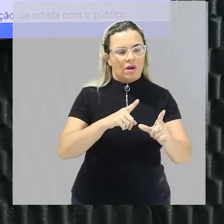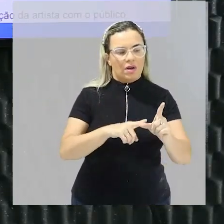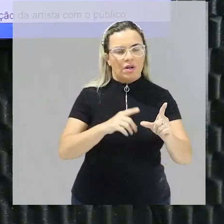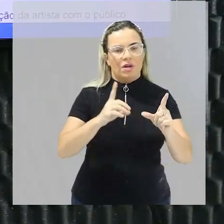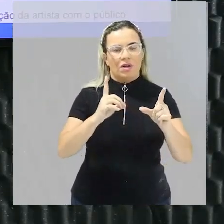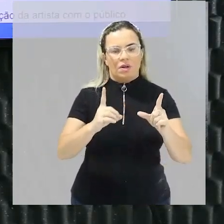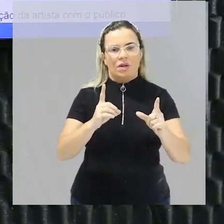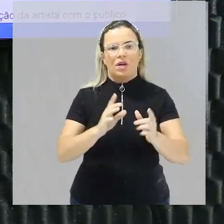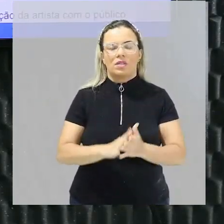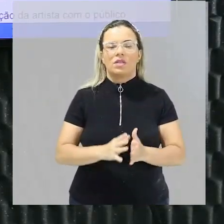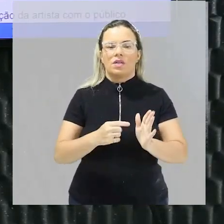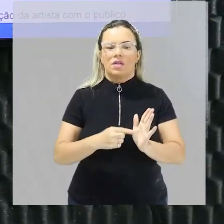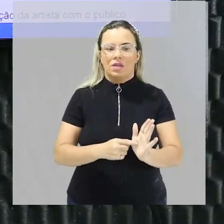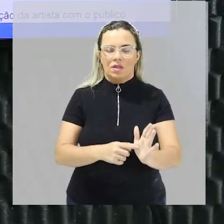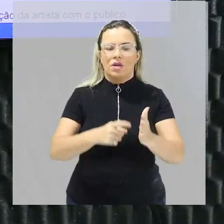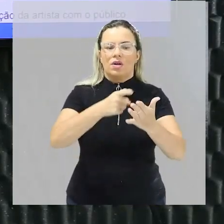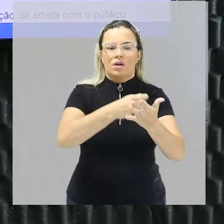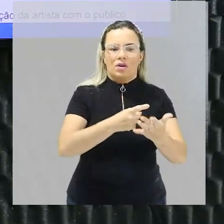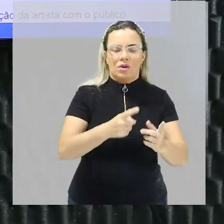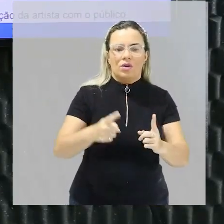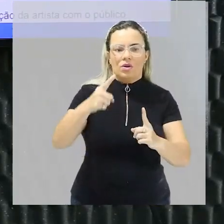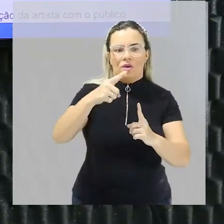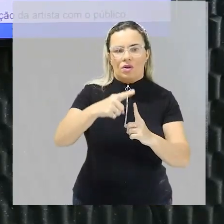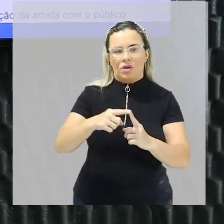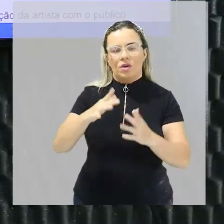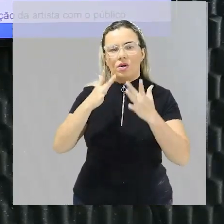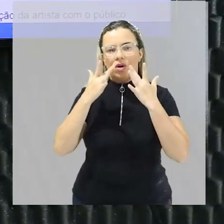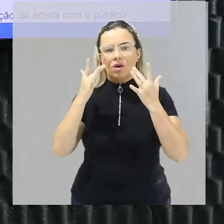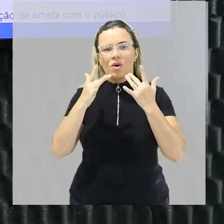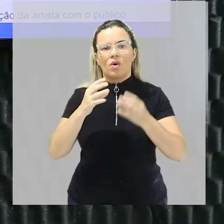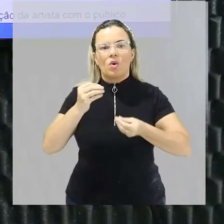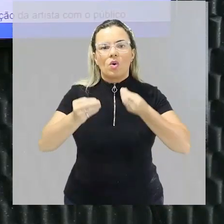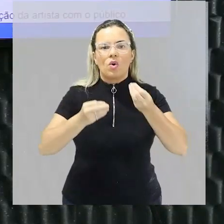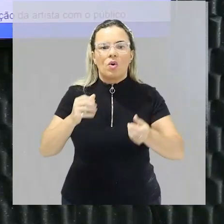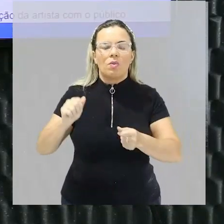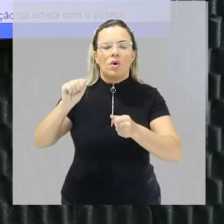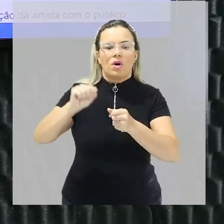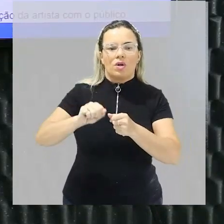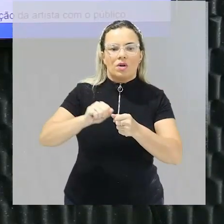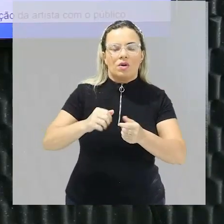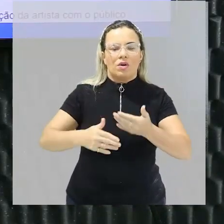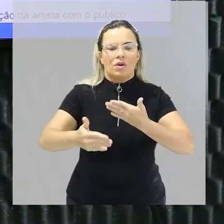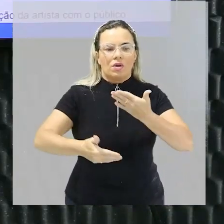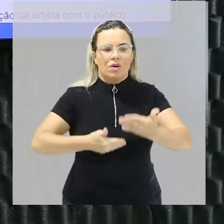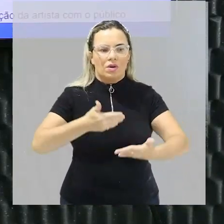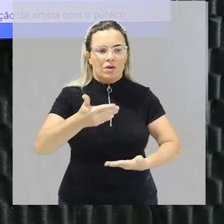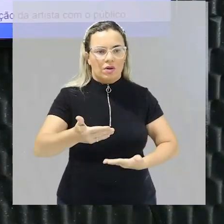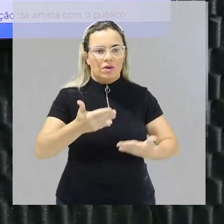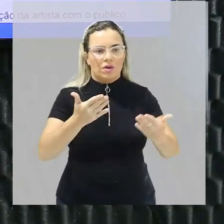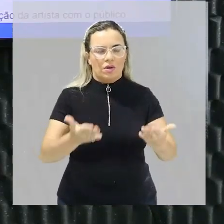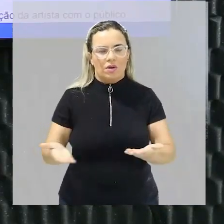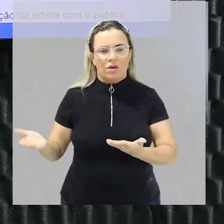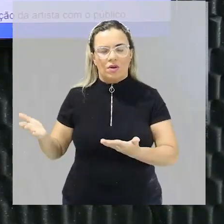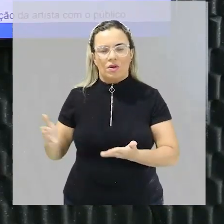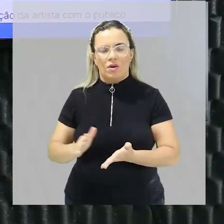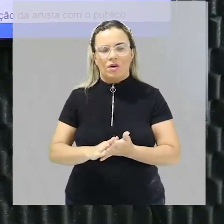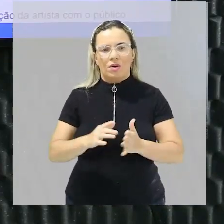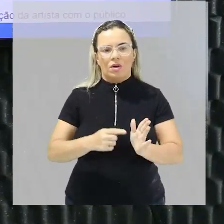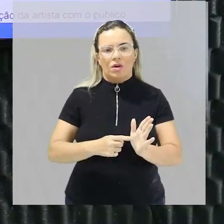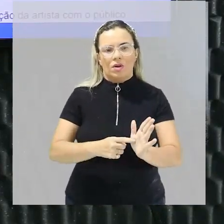a obra e como ela está sendo, na verdade, executada, tá? Esta obra, ela